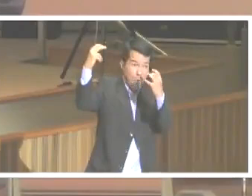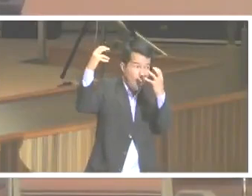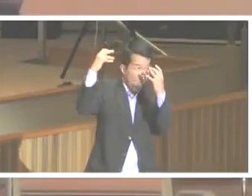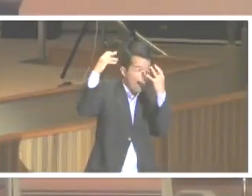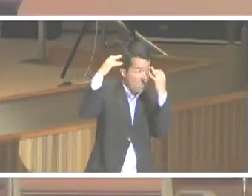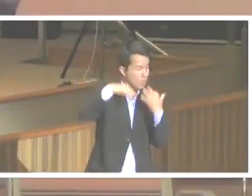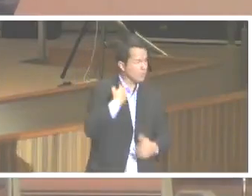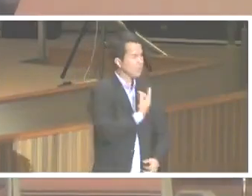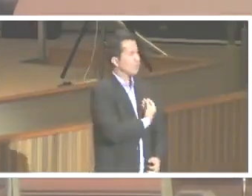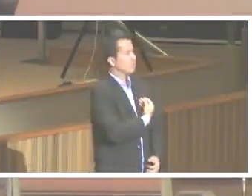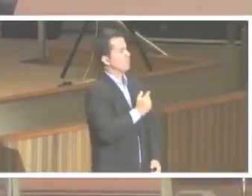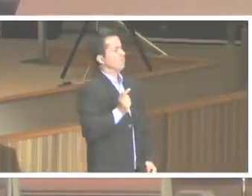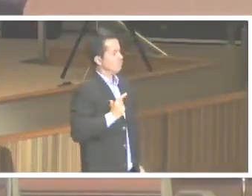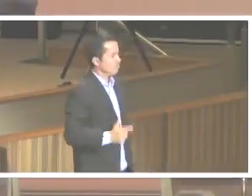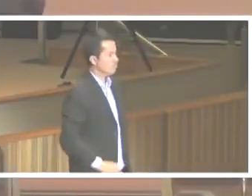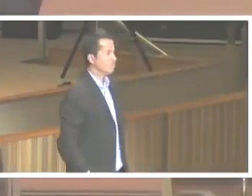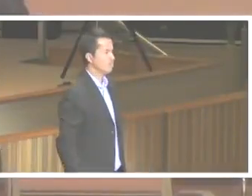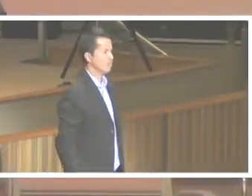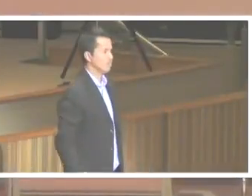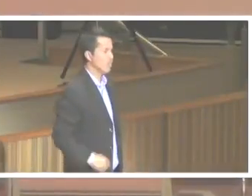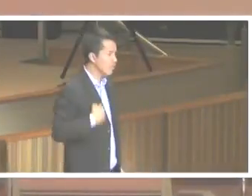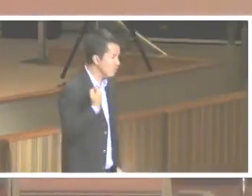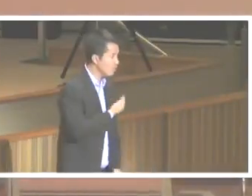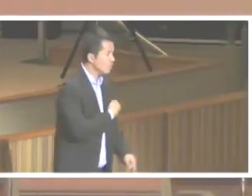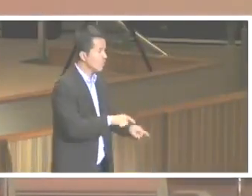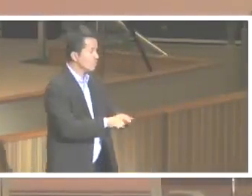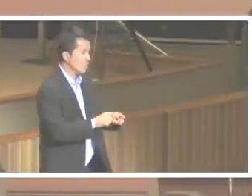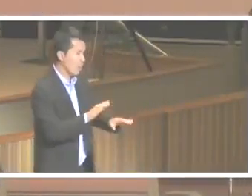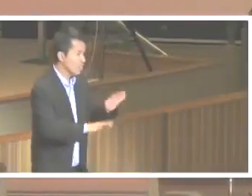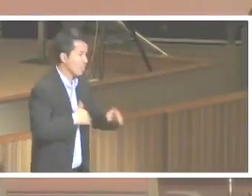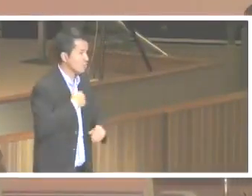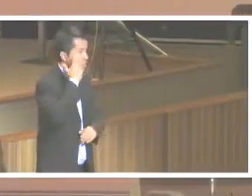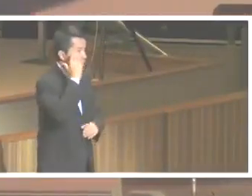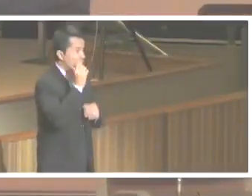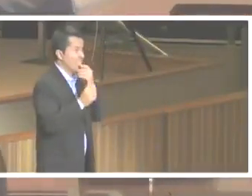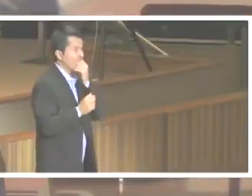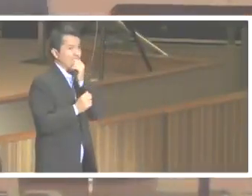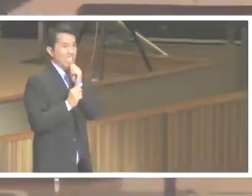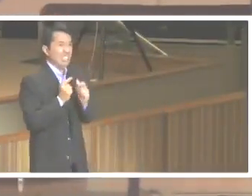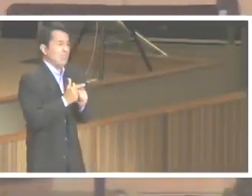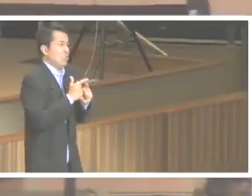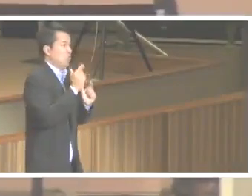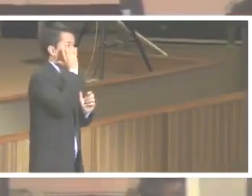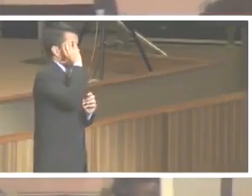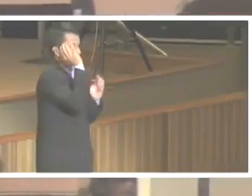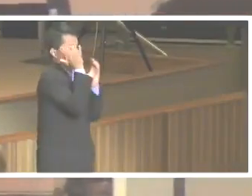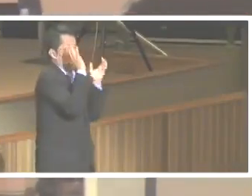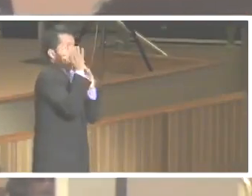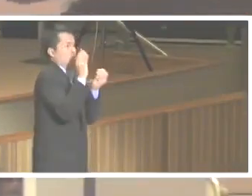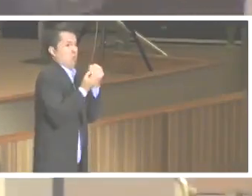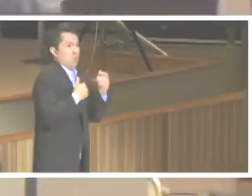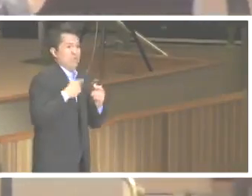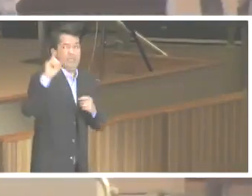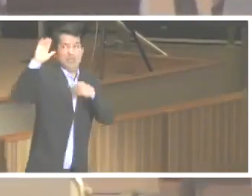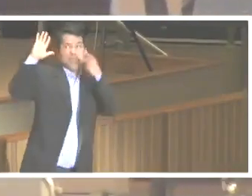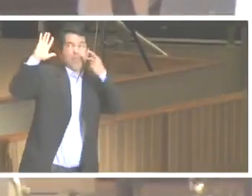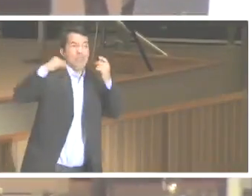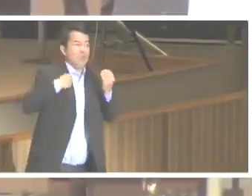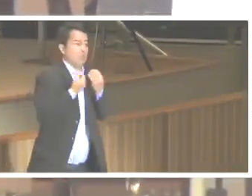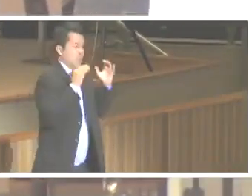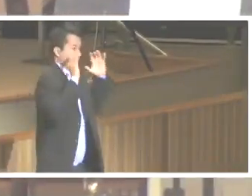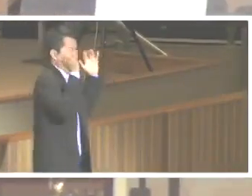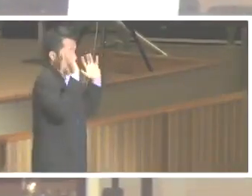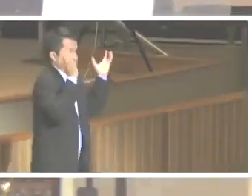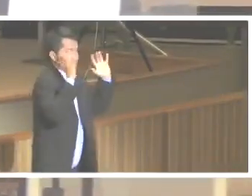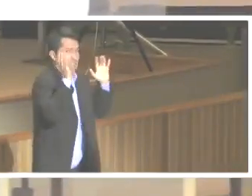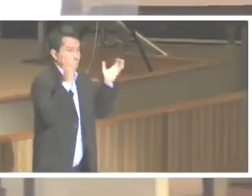ea grande questão da nossa vida não é qual o tamanho do nosso problema com o tamanho da promessa qual o tamanho